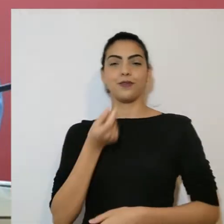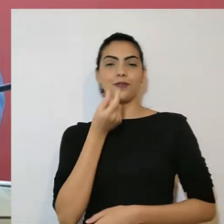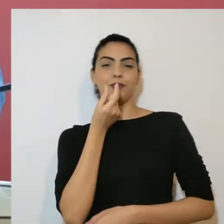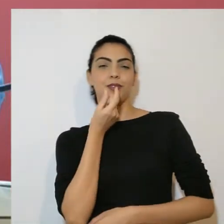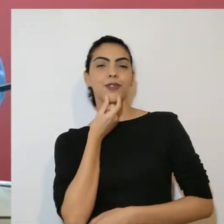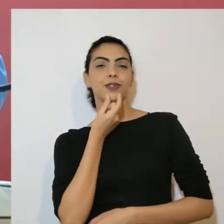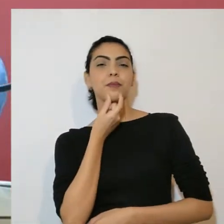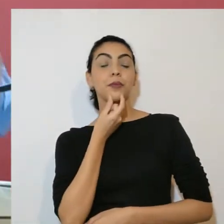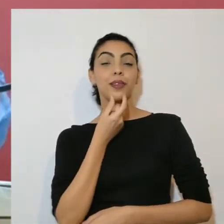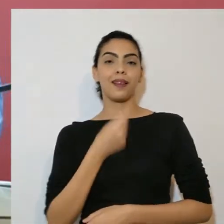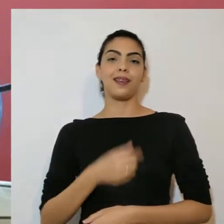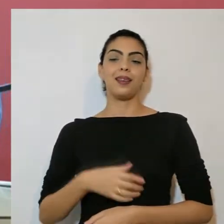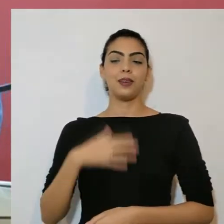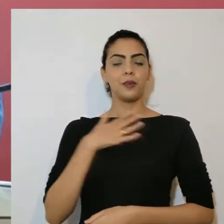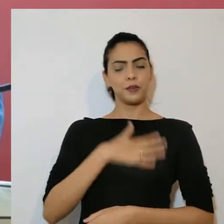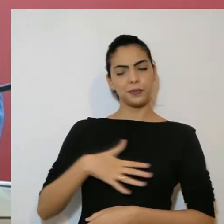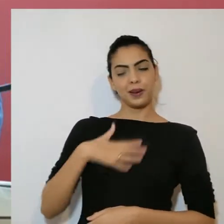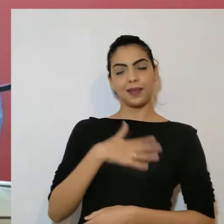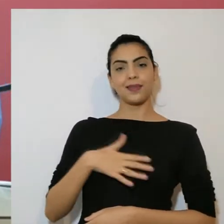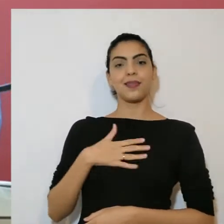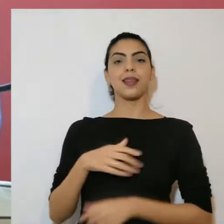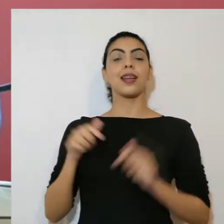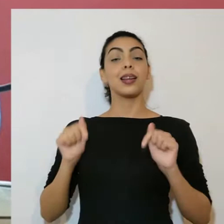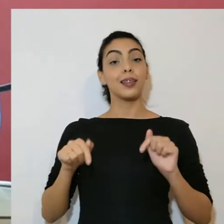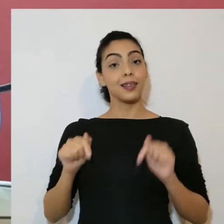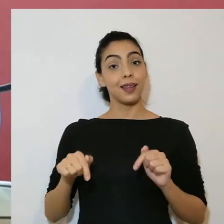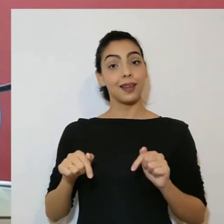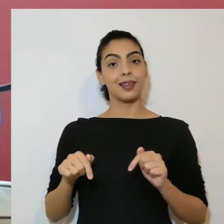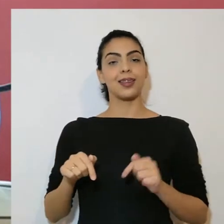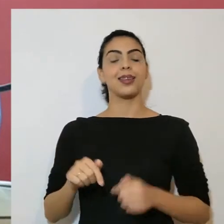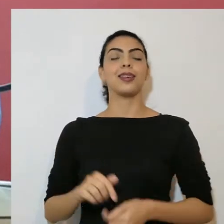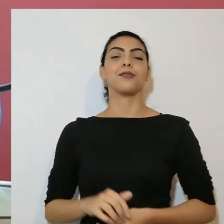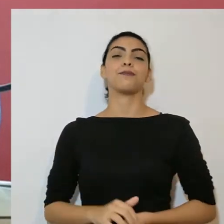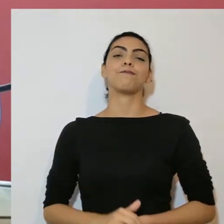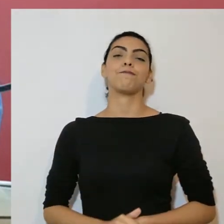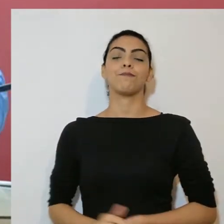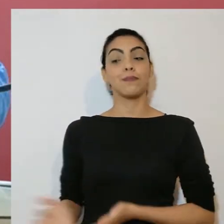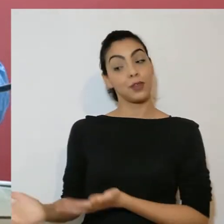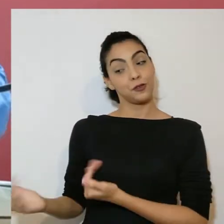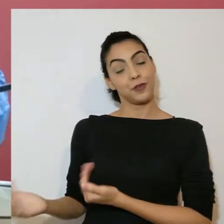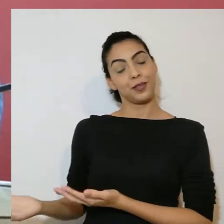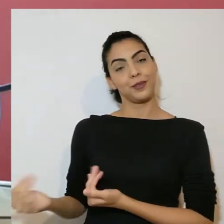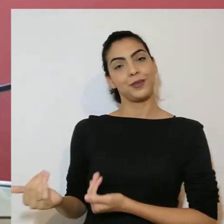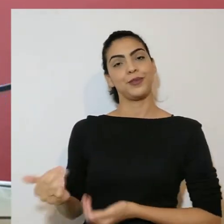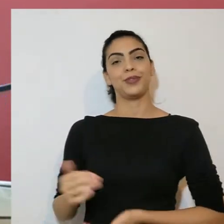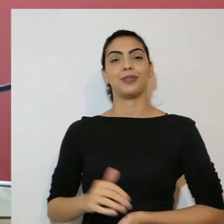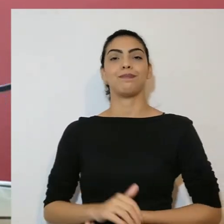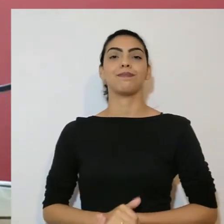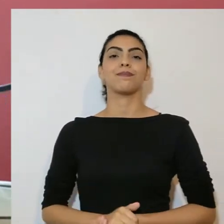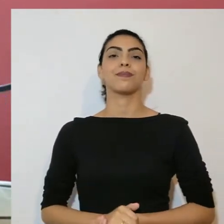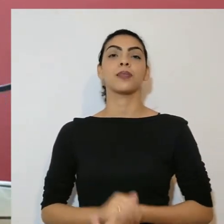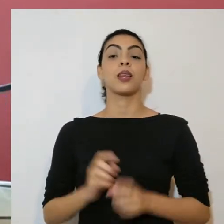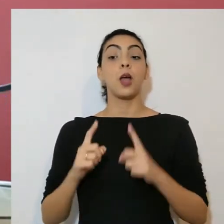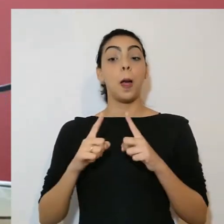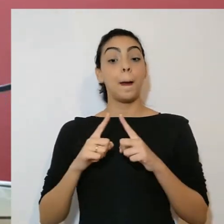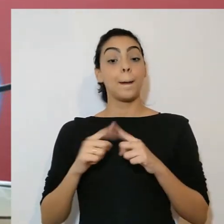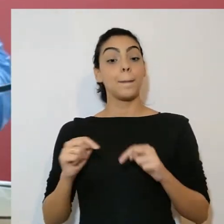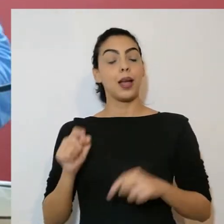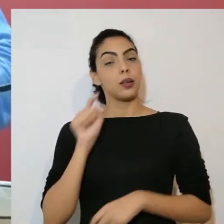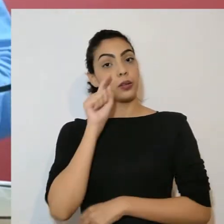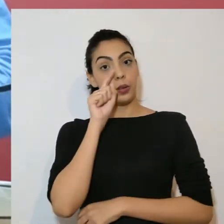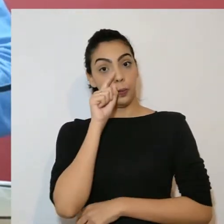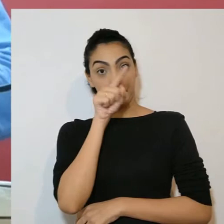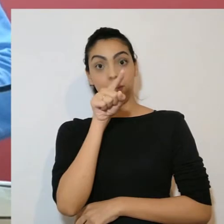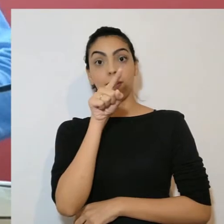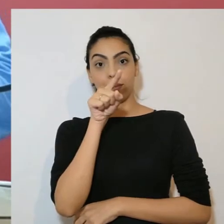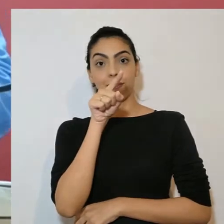liberdade, curtir os prazeres da vida, né, aproveitar a sua juventude.